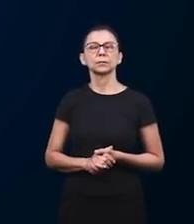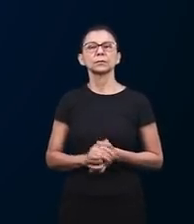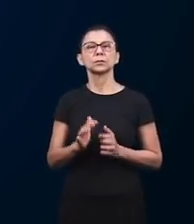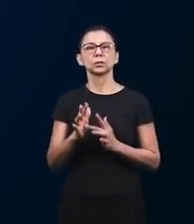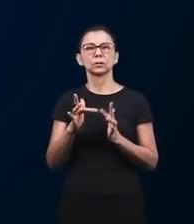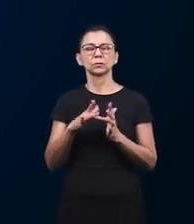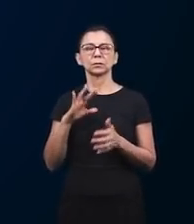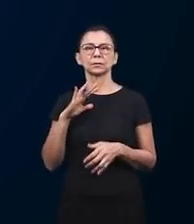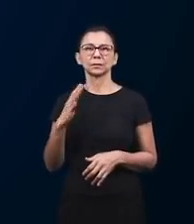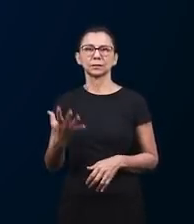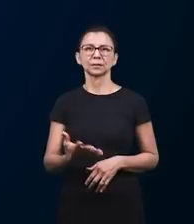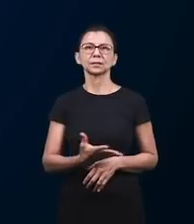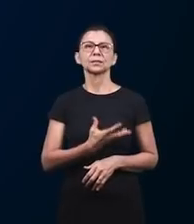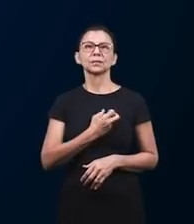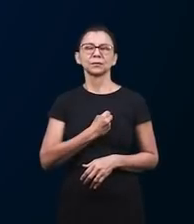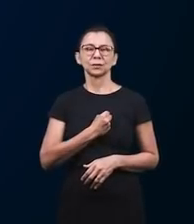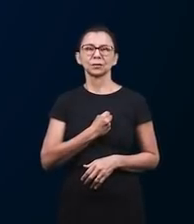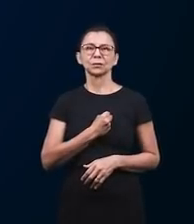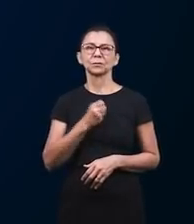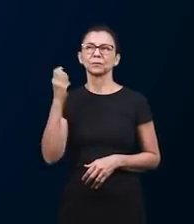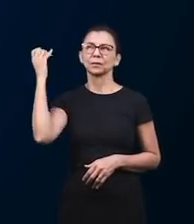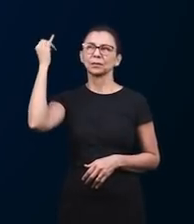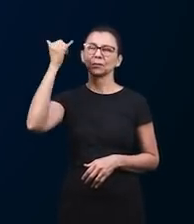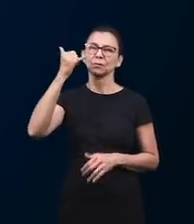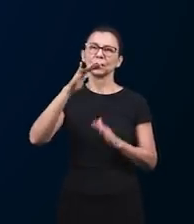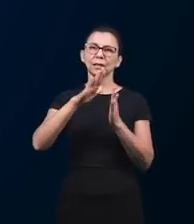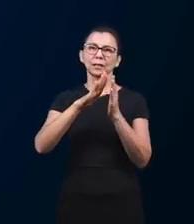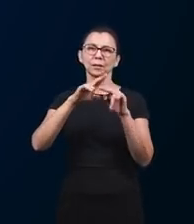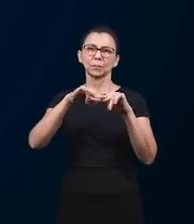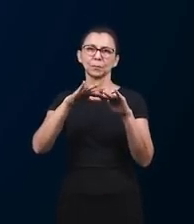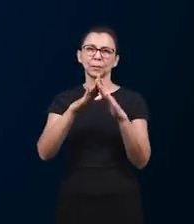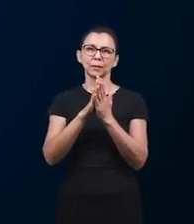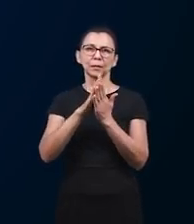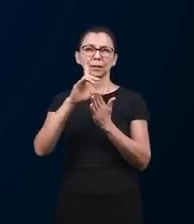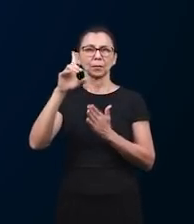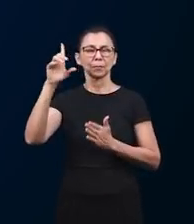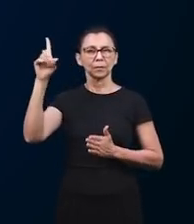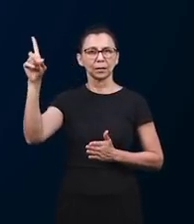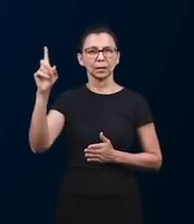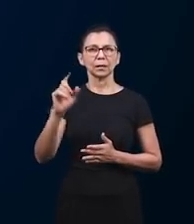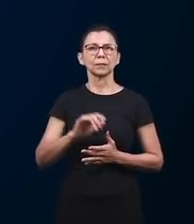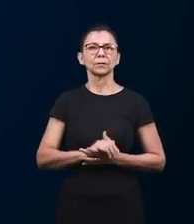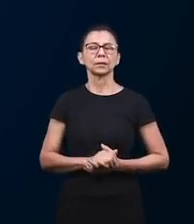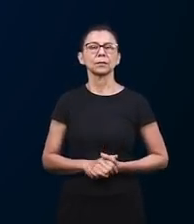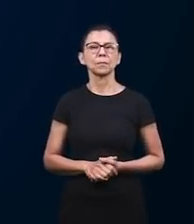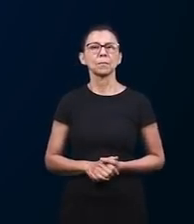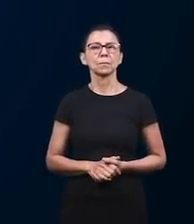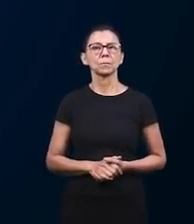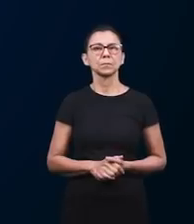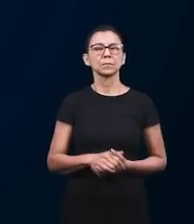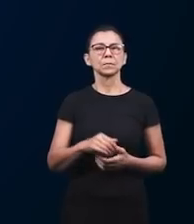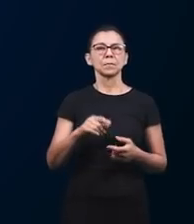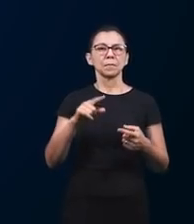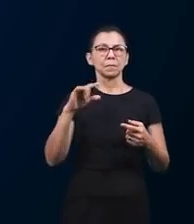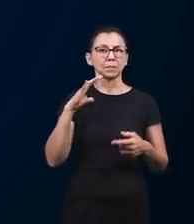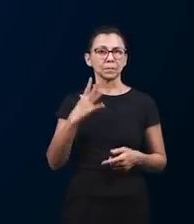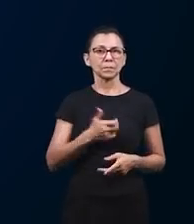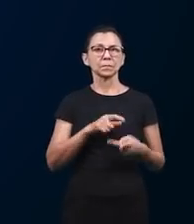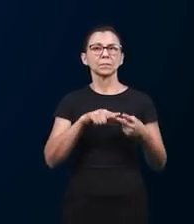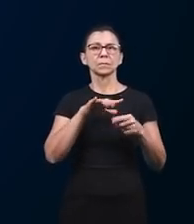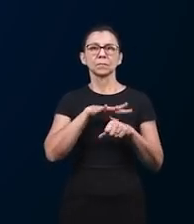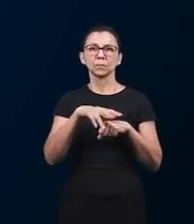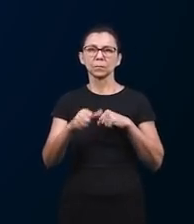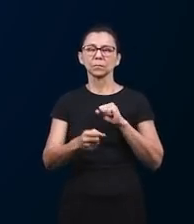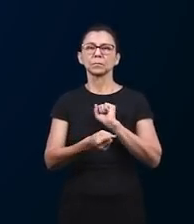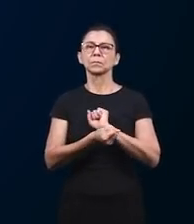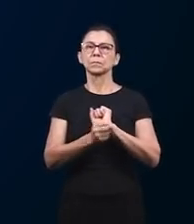nosso Salvador fala conosco. E a palavra de Deus é tudo para as nossas vidas, né? A palavra de Deus, ela salva,